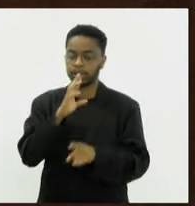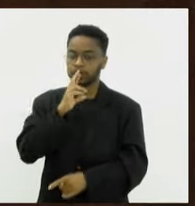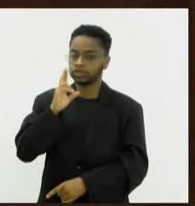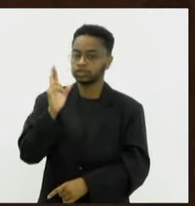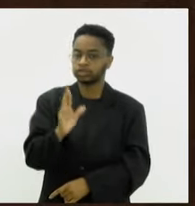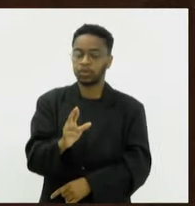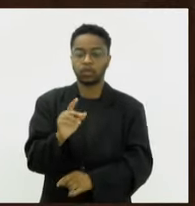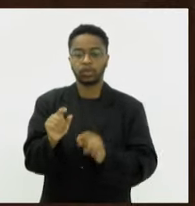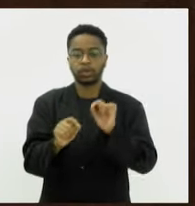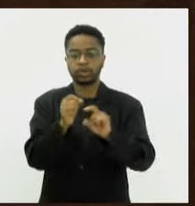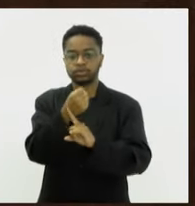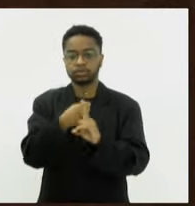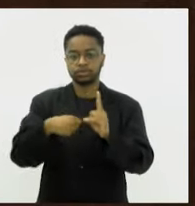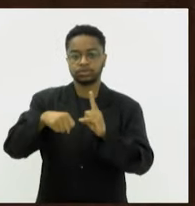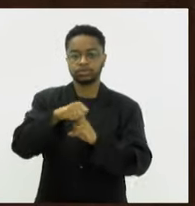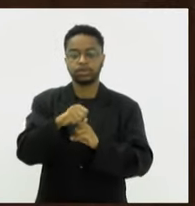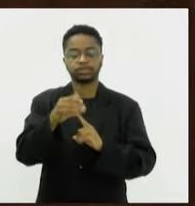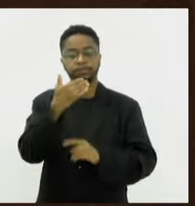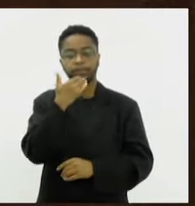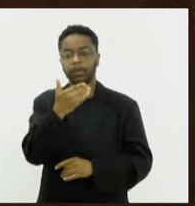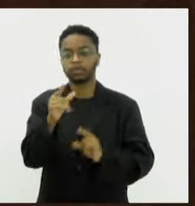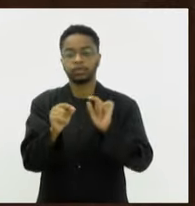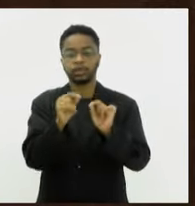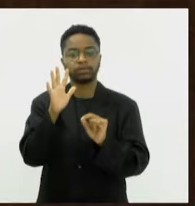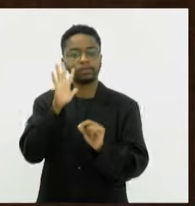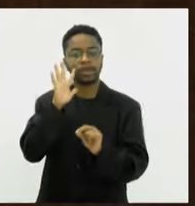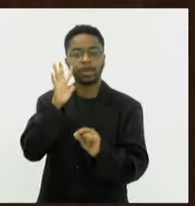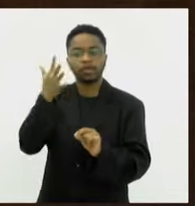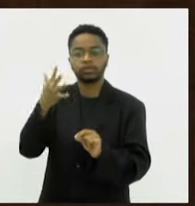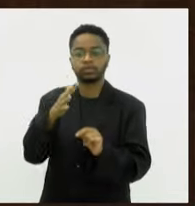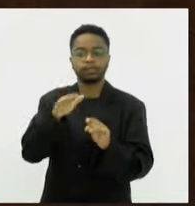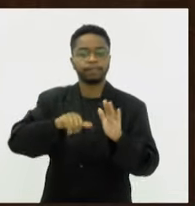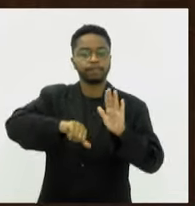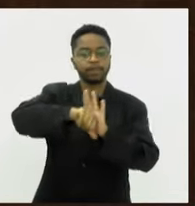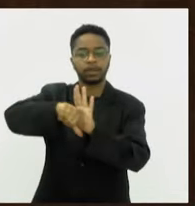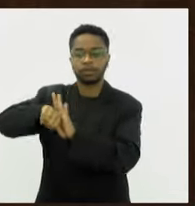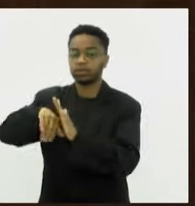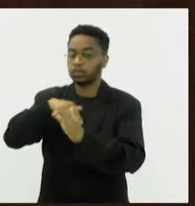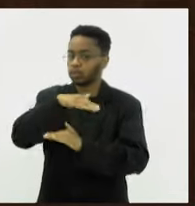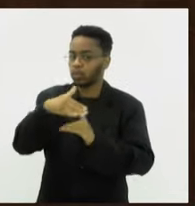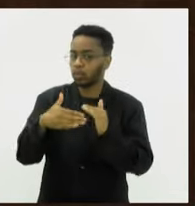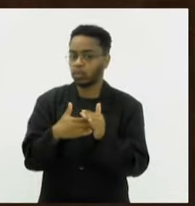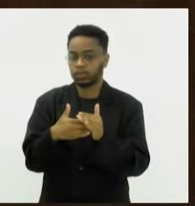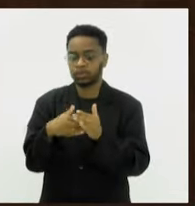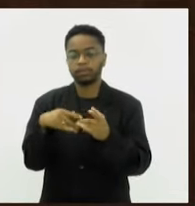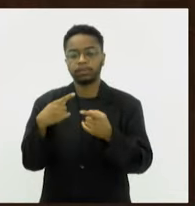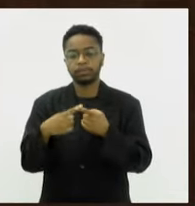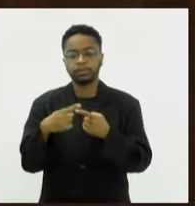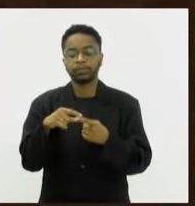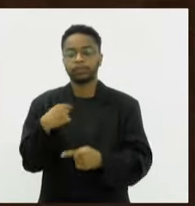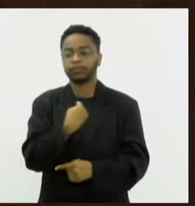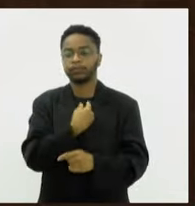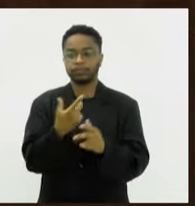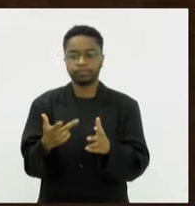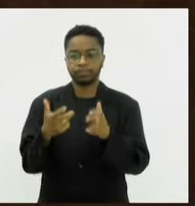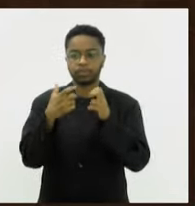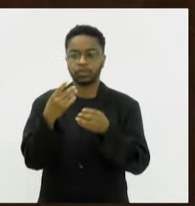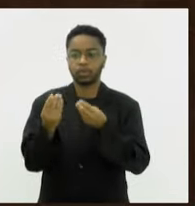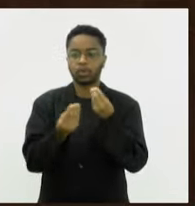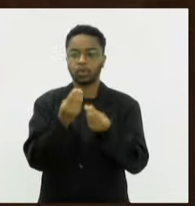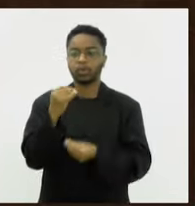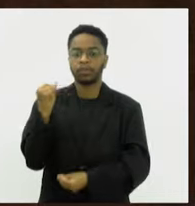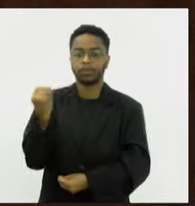da sociedade, que é a resolução de crimes, de todos os crimes. A gente viu da